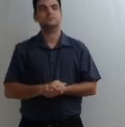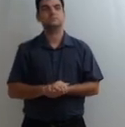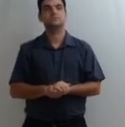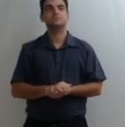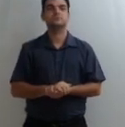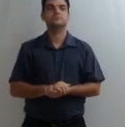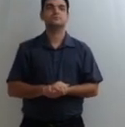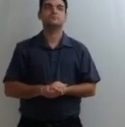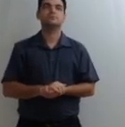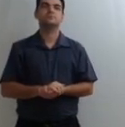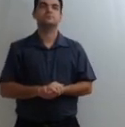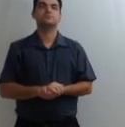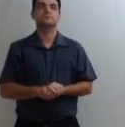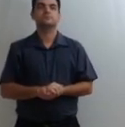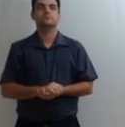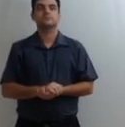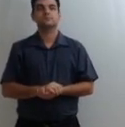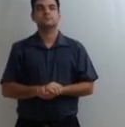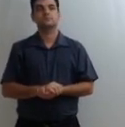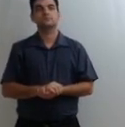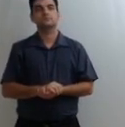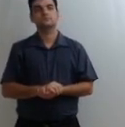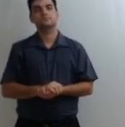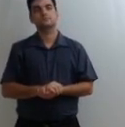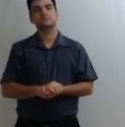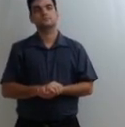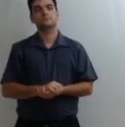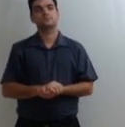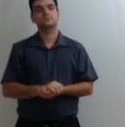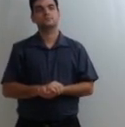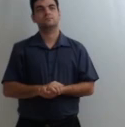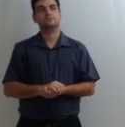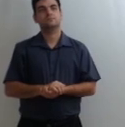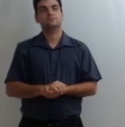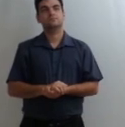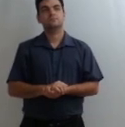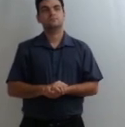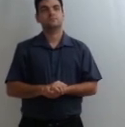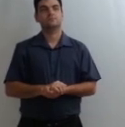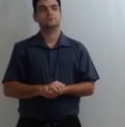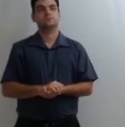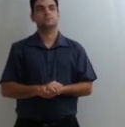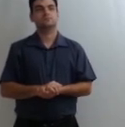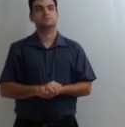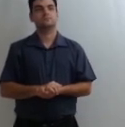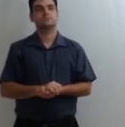processo. Pois não. Fica consignada a suspeição do ministro Sebastião Reis.